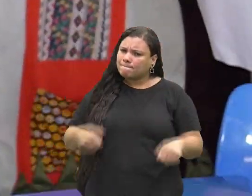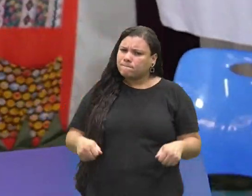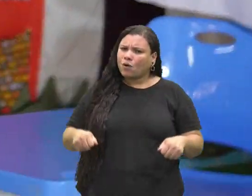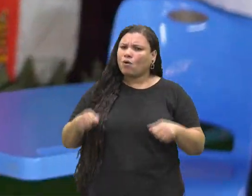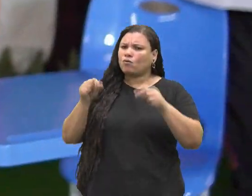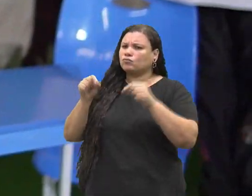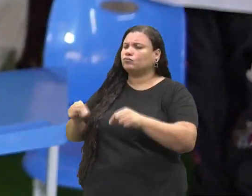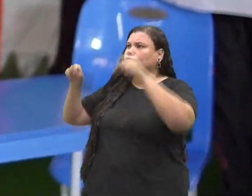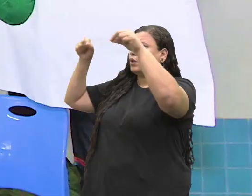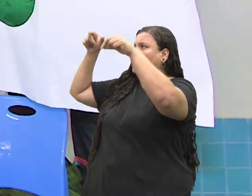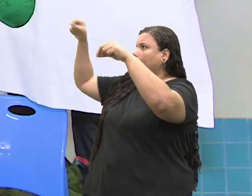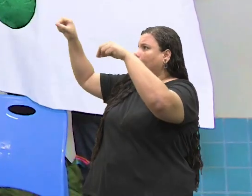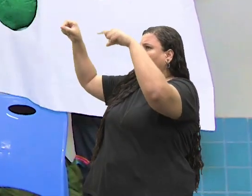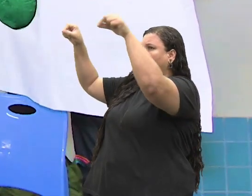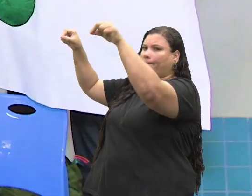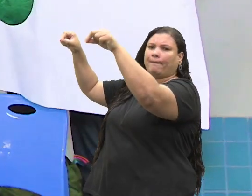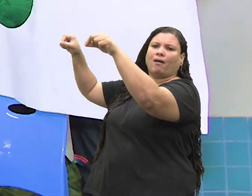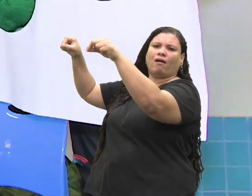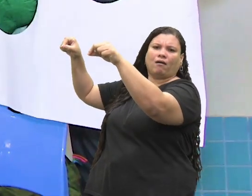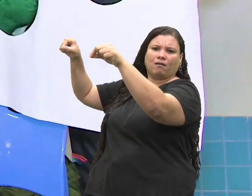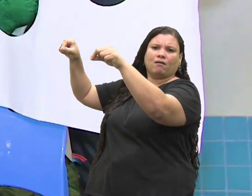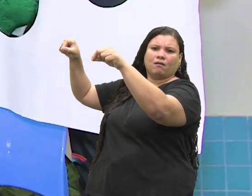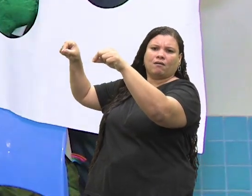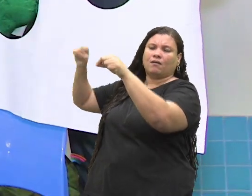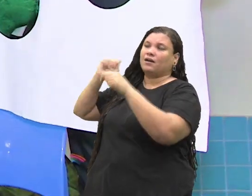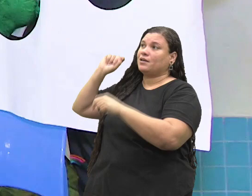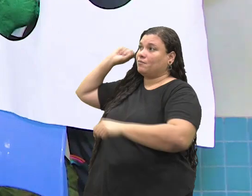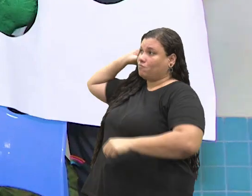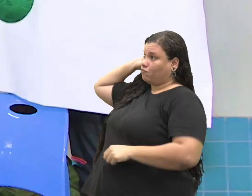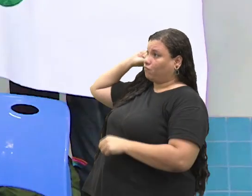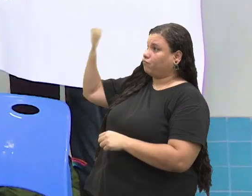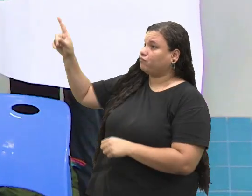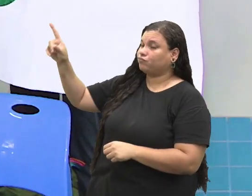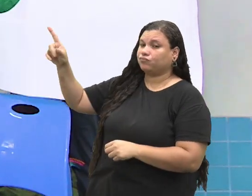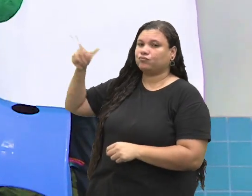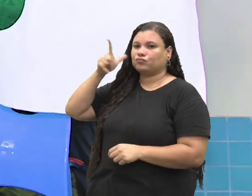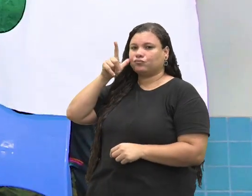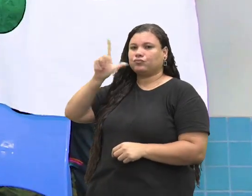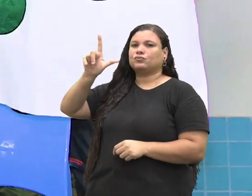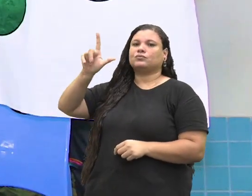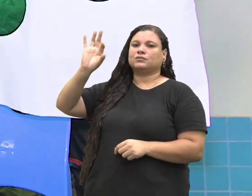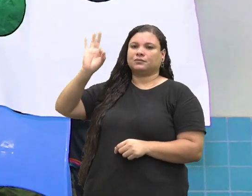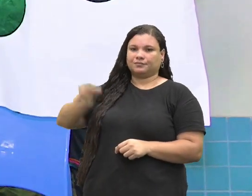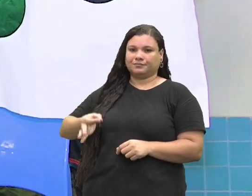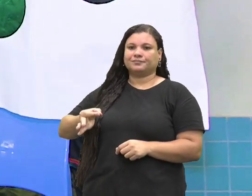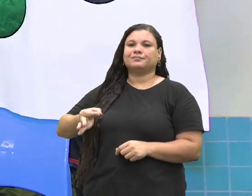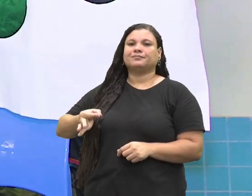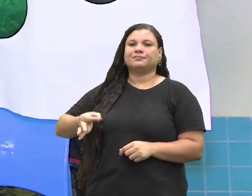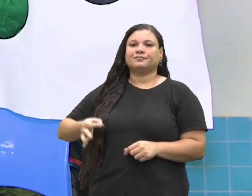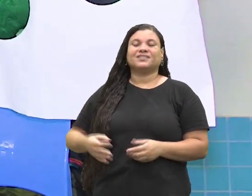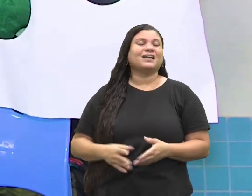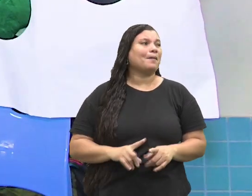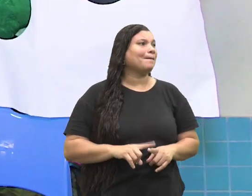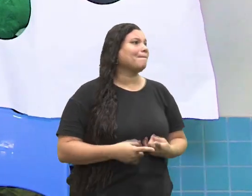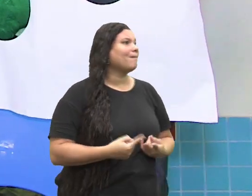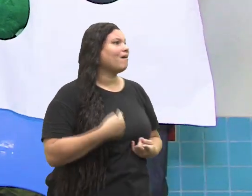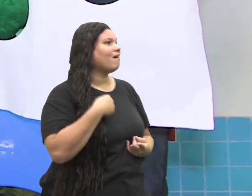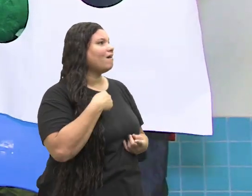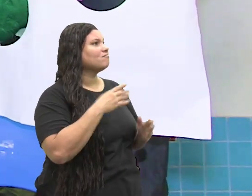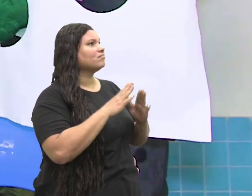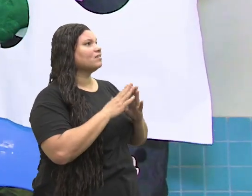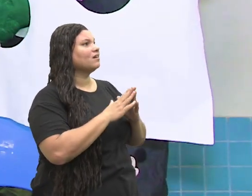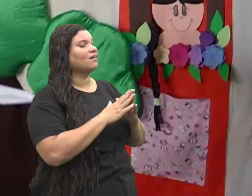você começa. Carina, mas deixa eu te falar, vamos lá na minha casa, eu não tenho um papel igual esse. Ah, mas aqui pode fazer